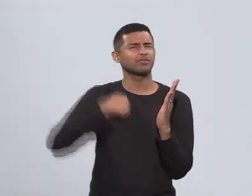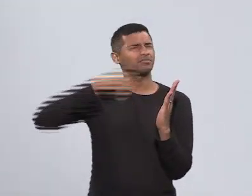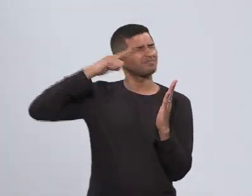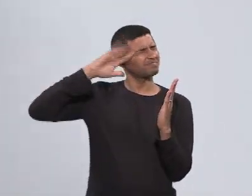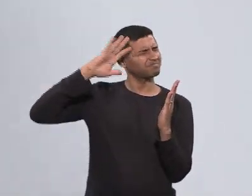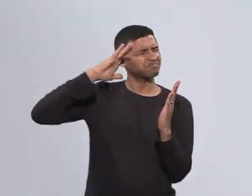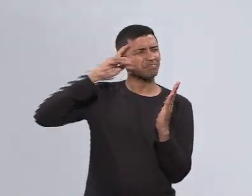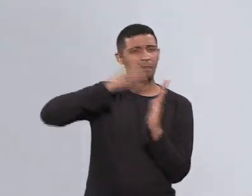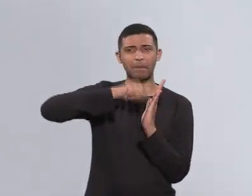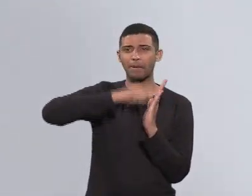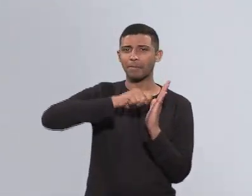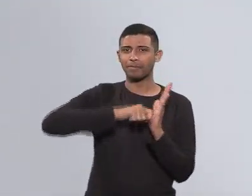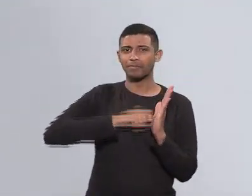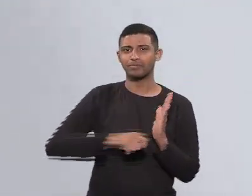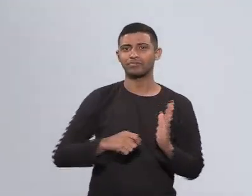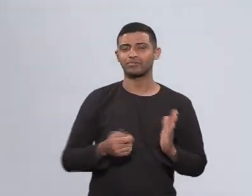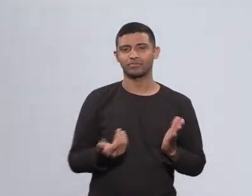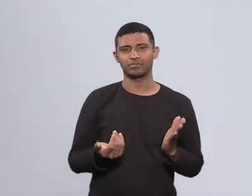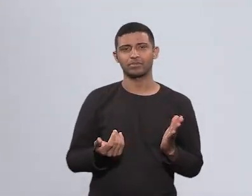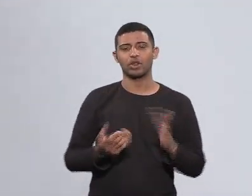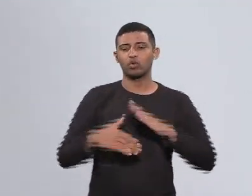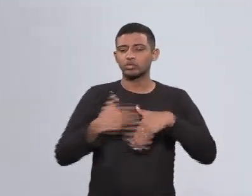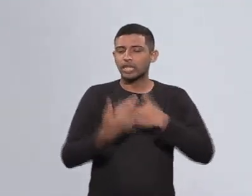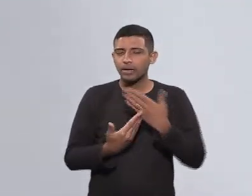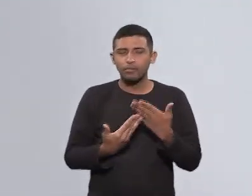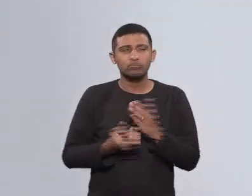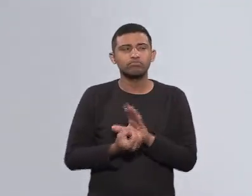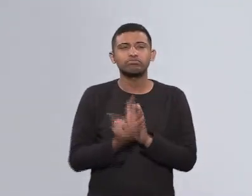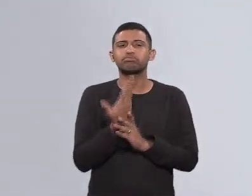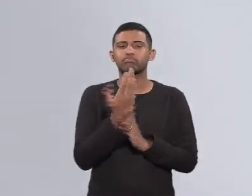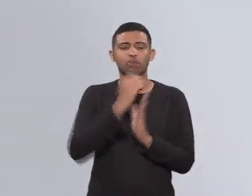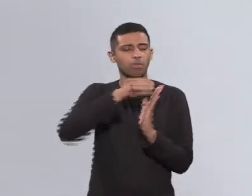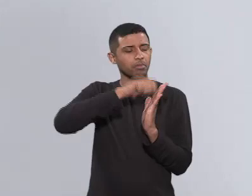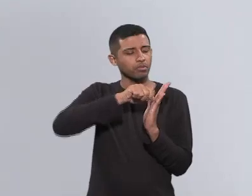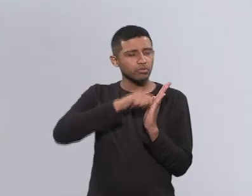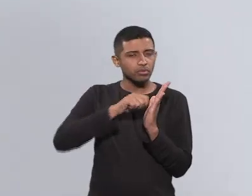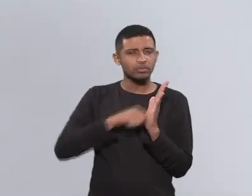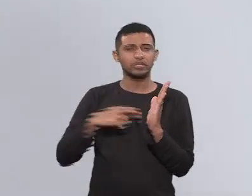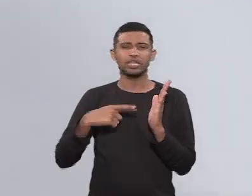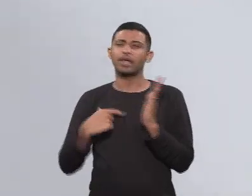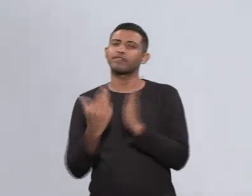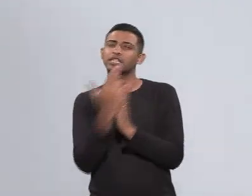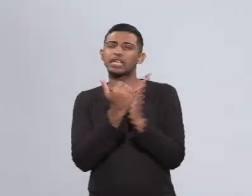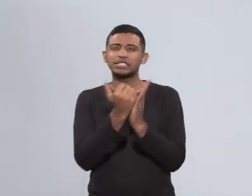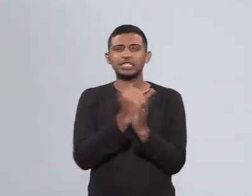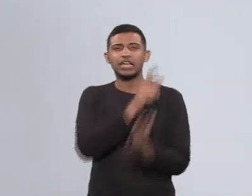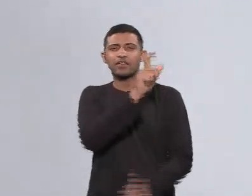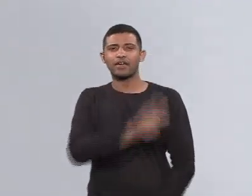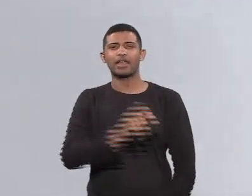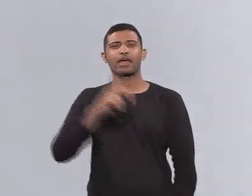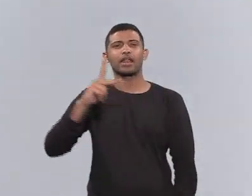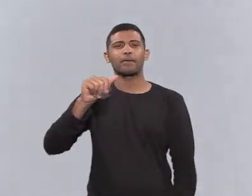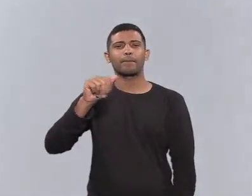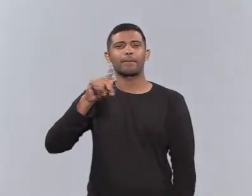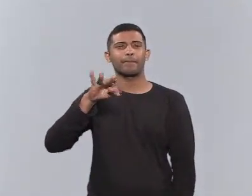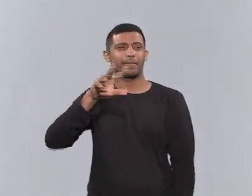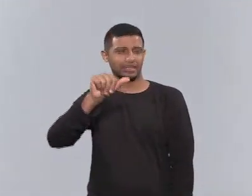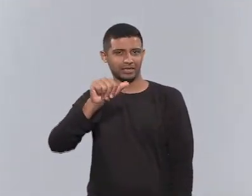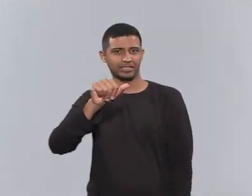Claro. E aí, quando finalmente nasceu o texto, que a gente teve as ilustrações da Patrícia Castro, as ilustrações são